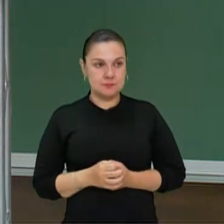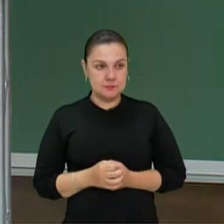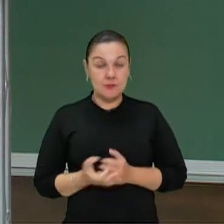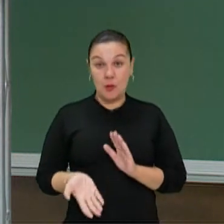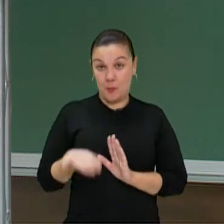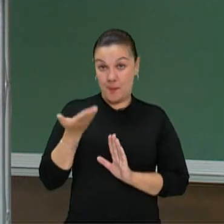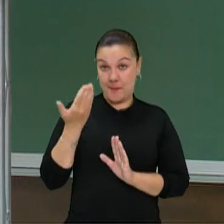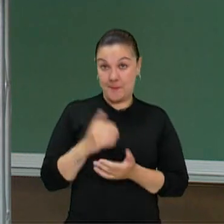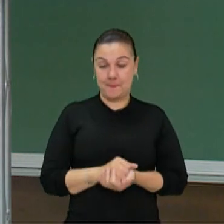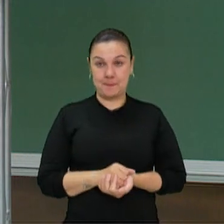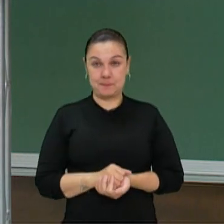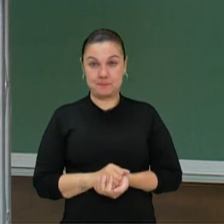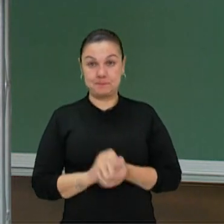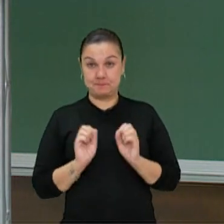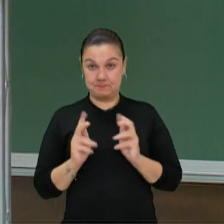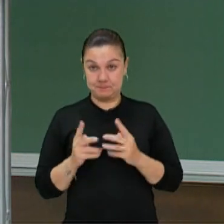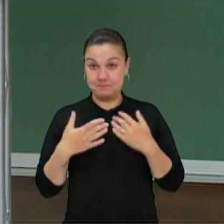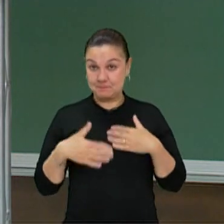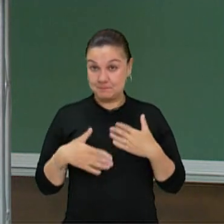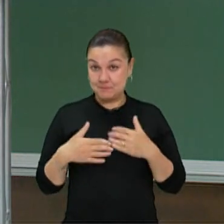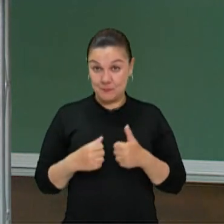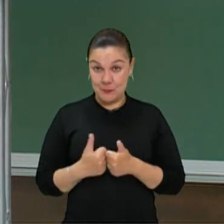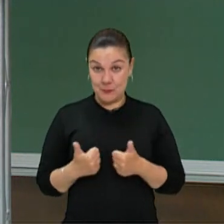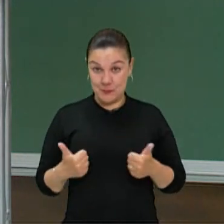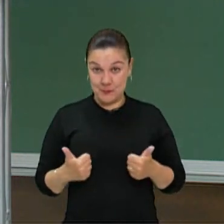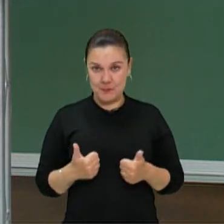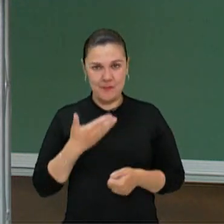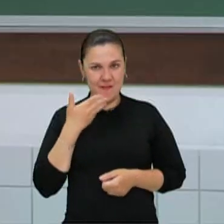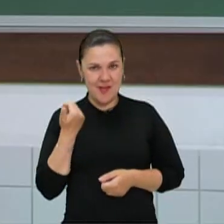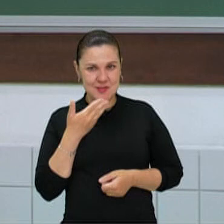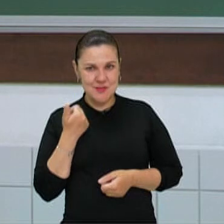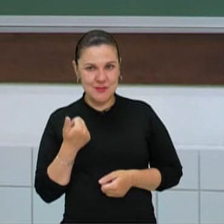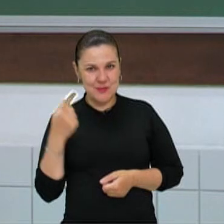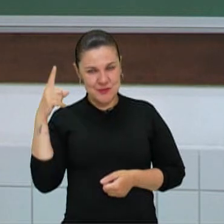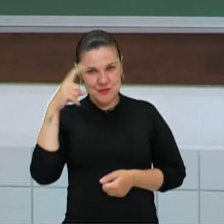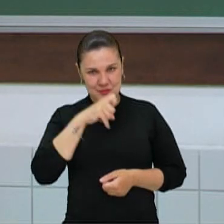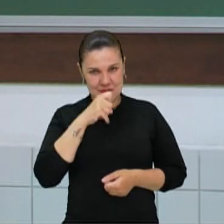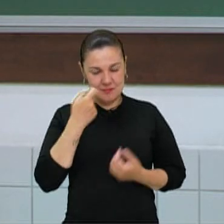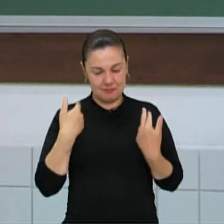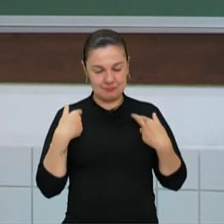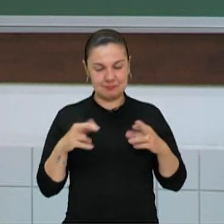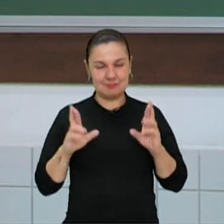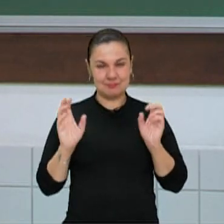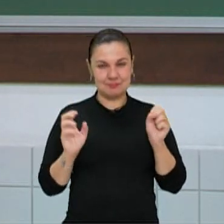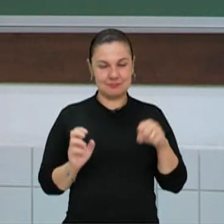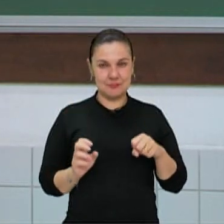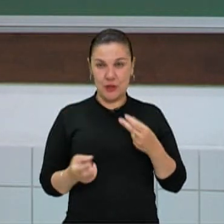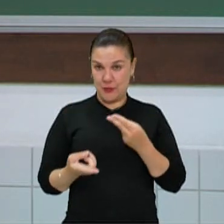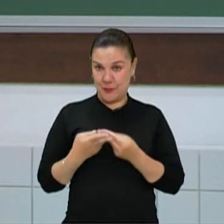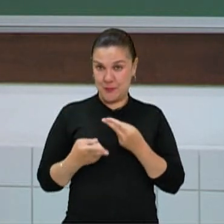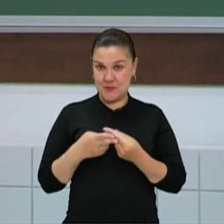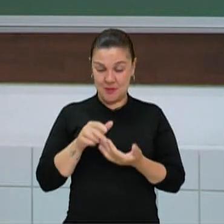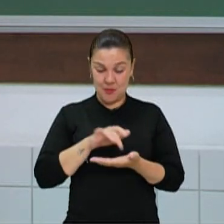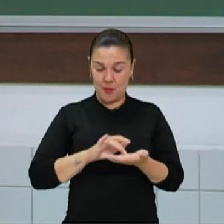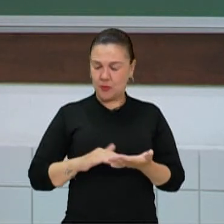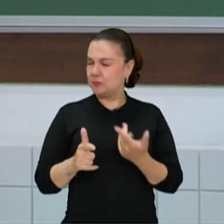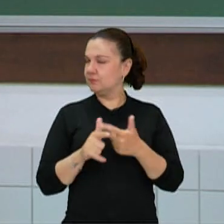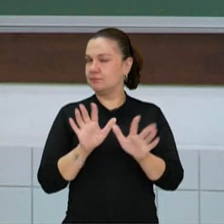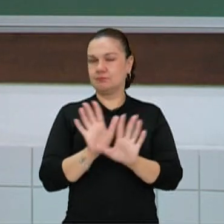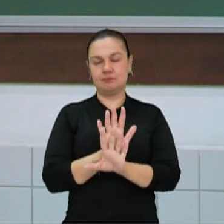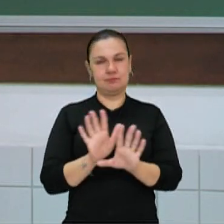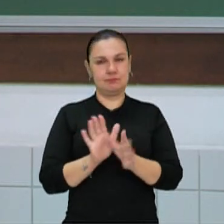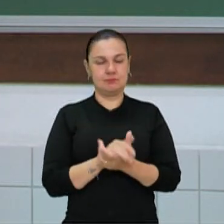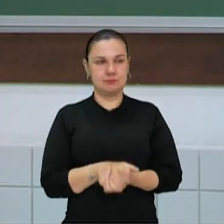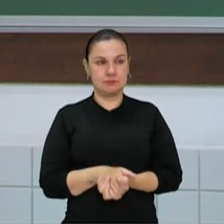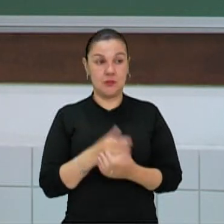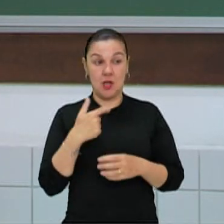para cima esse arredondamento. Tranquilo, gente? Fácil? Espero que sim. Usar a calculadora? Não tem problema.